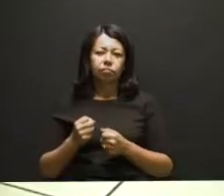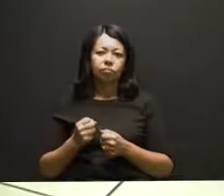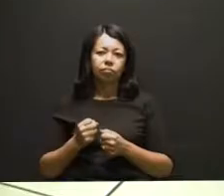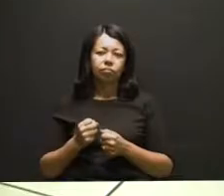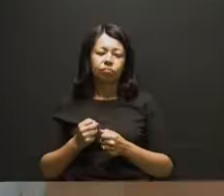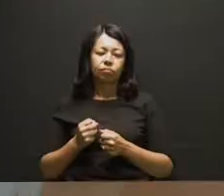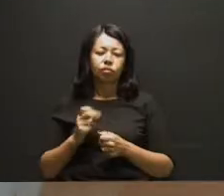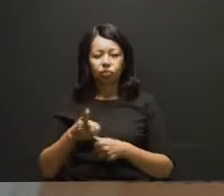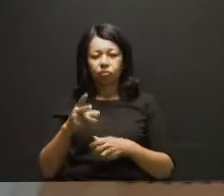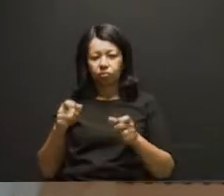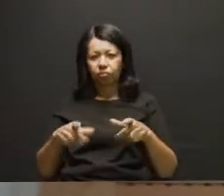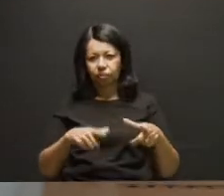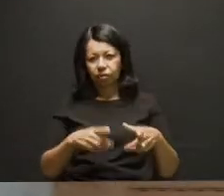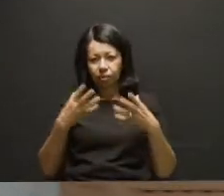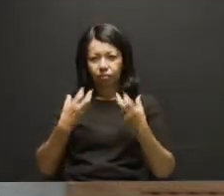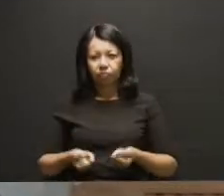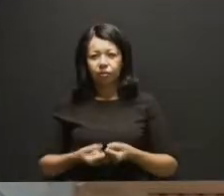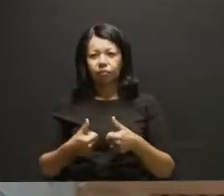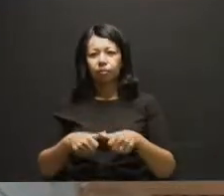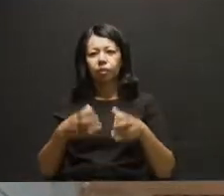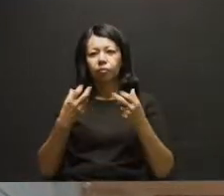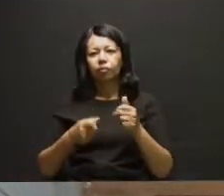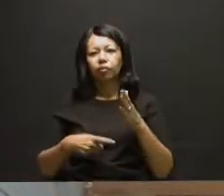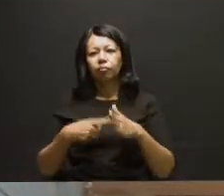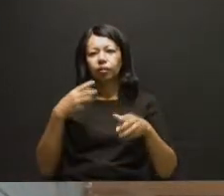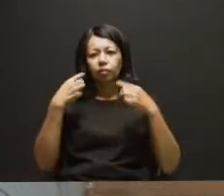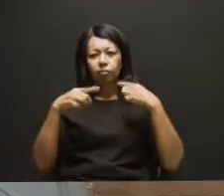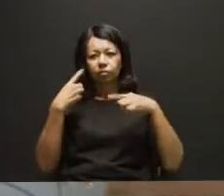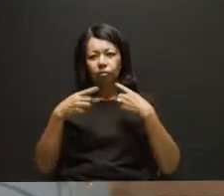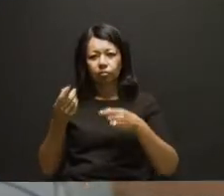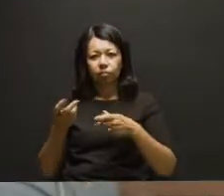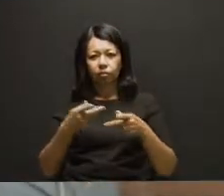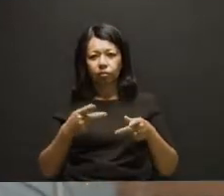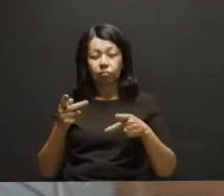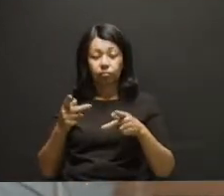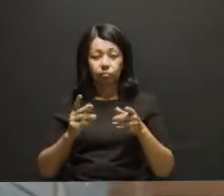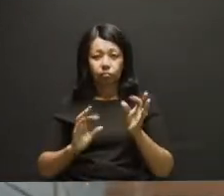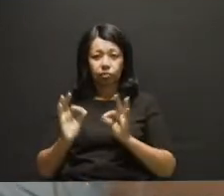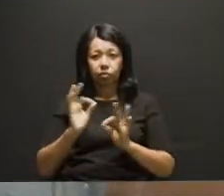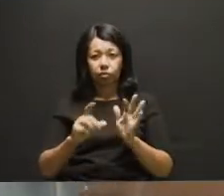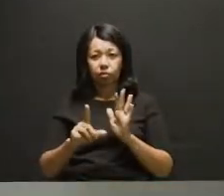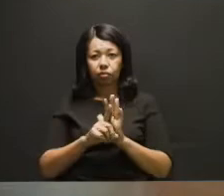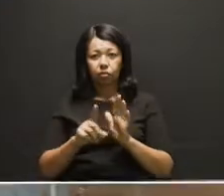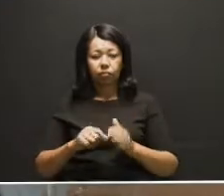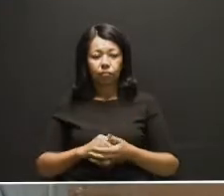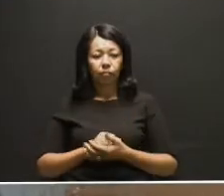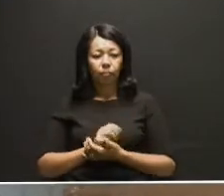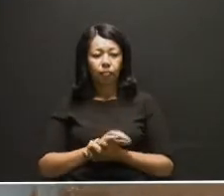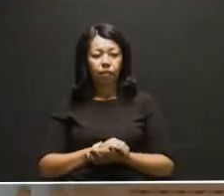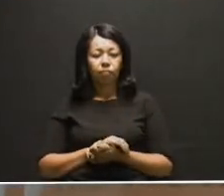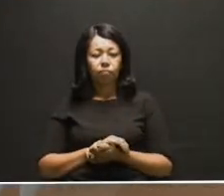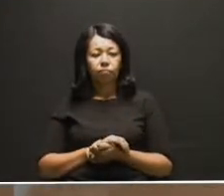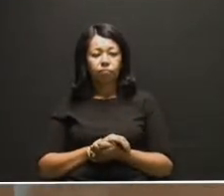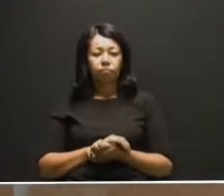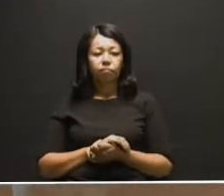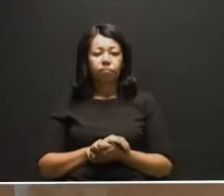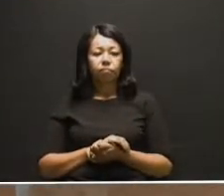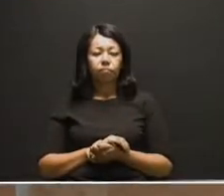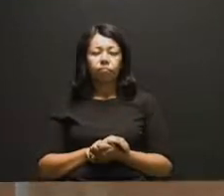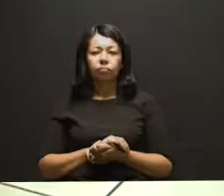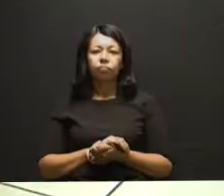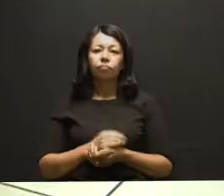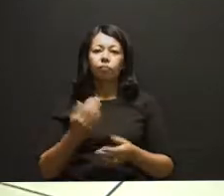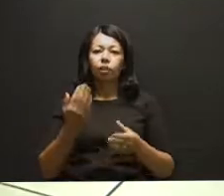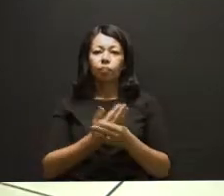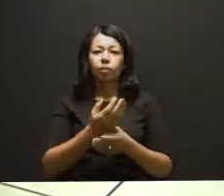aprovado está portanto aprovada em primeira discussão a emenda ao projeto de lei o próximo item